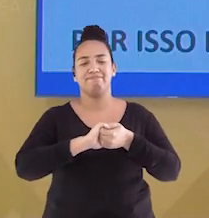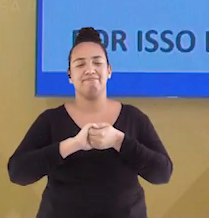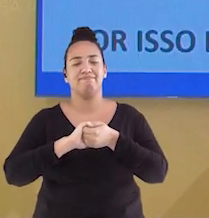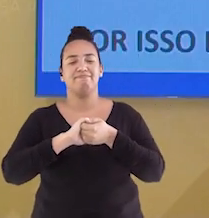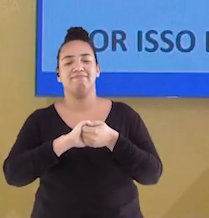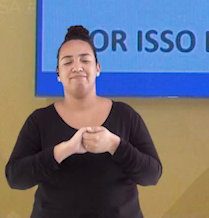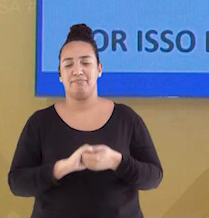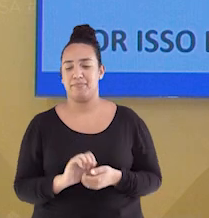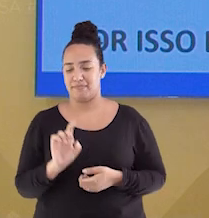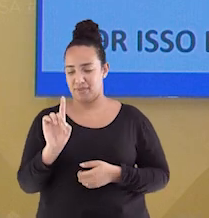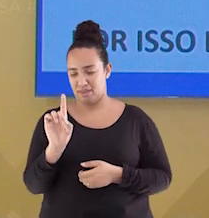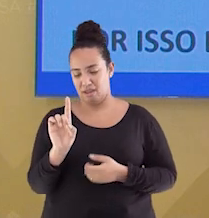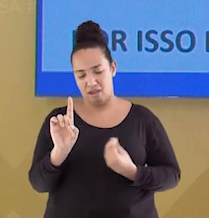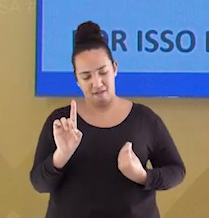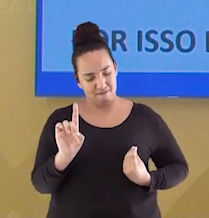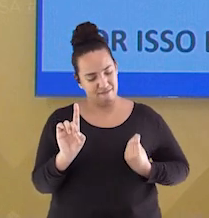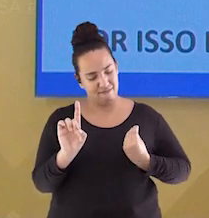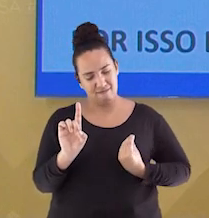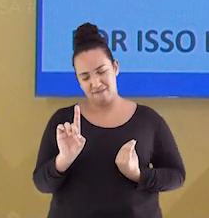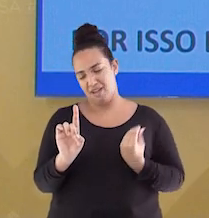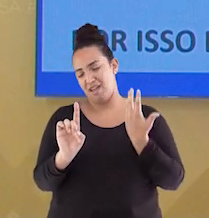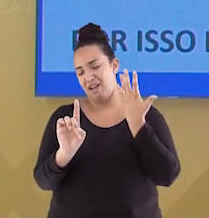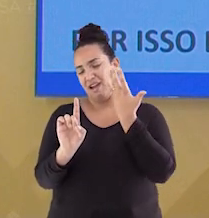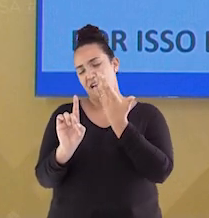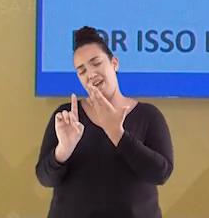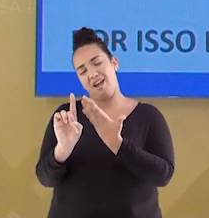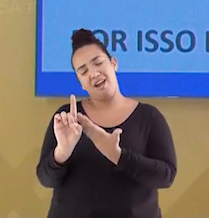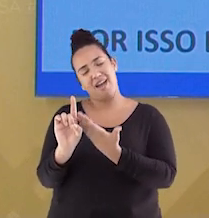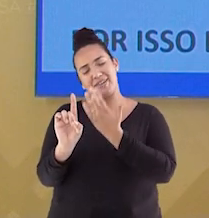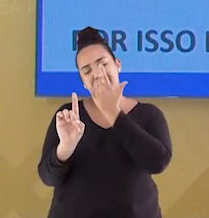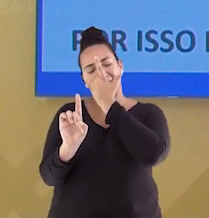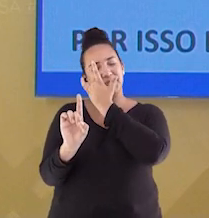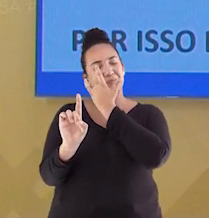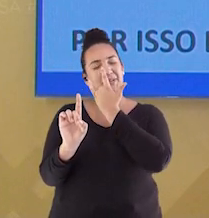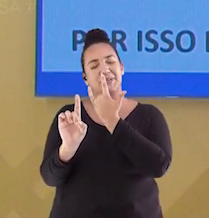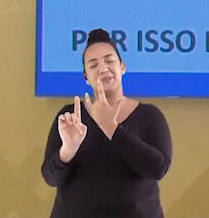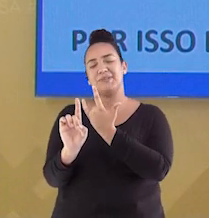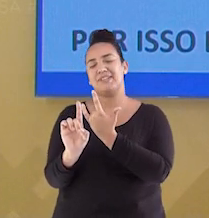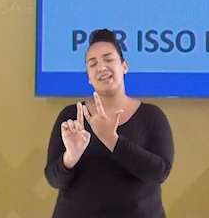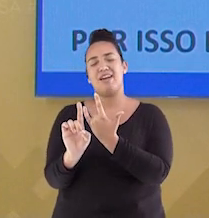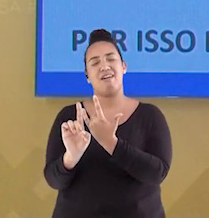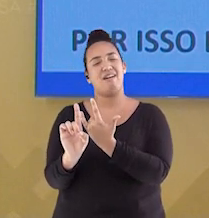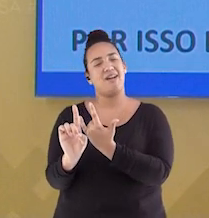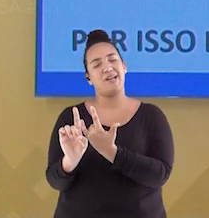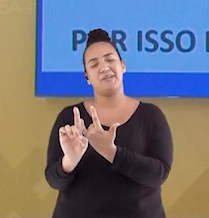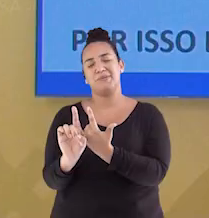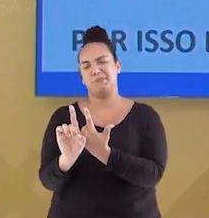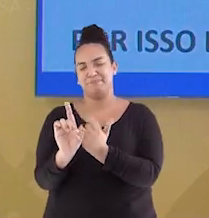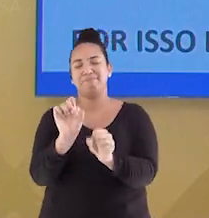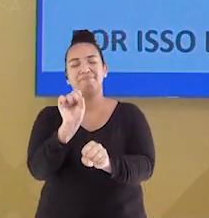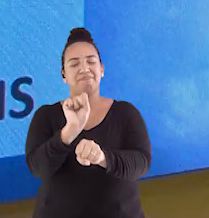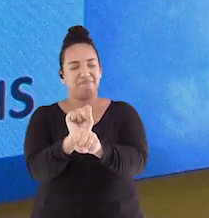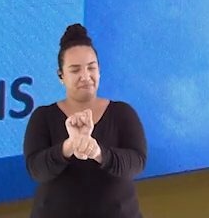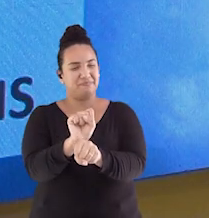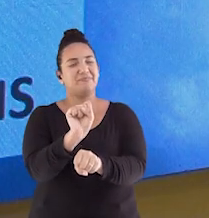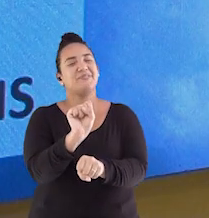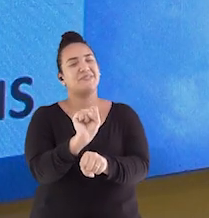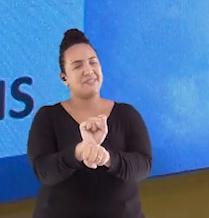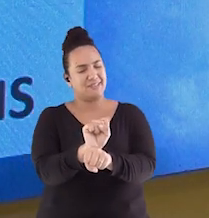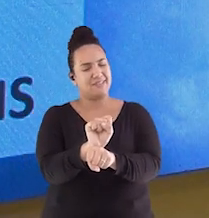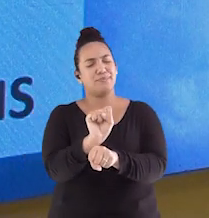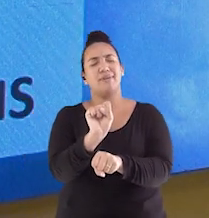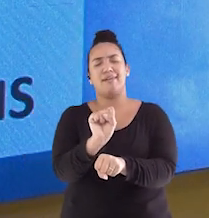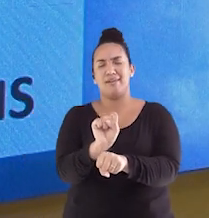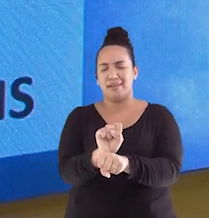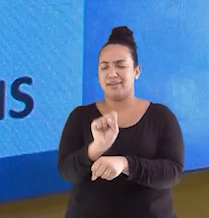Dou a vida por essa paixão. Te espero sim, não